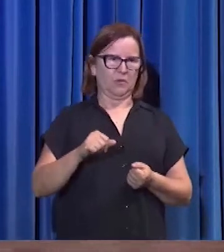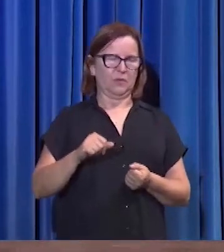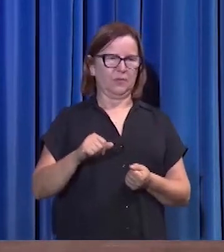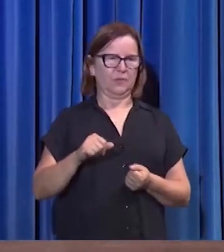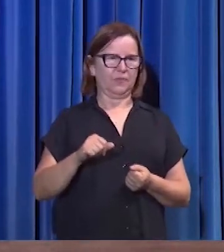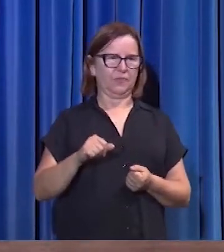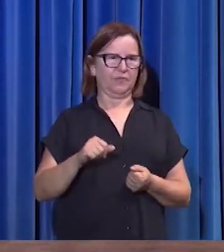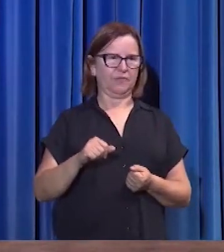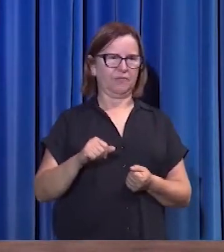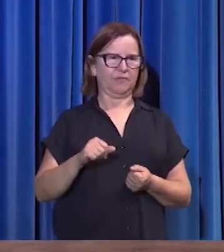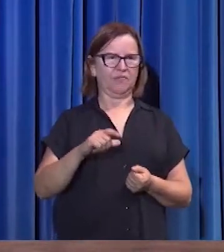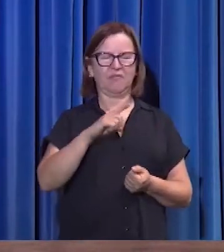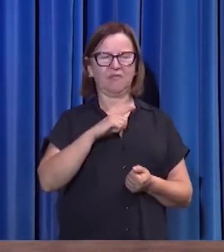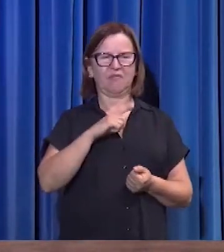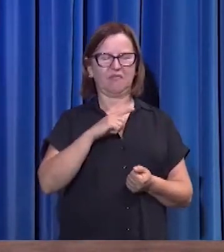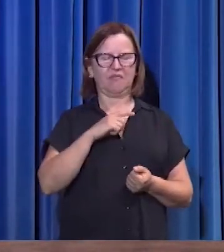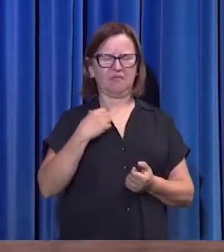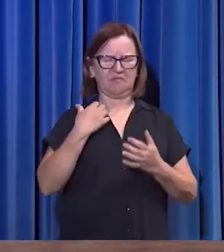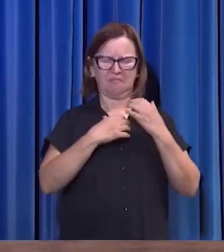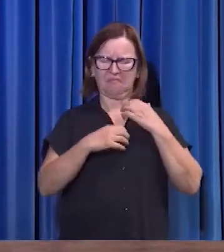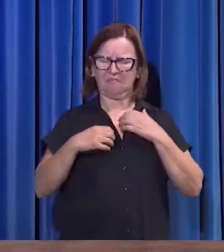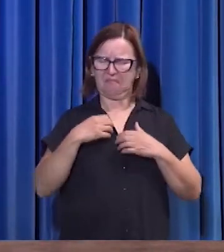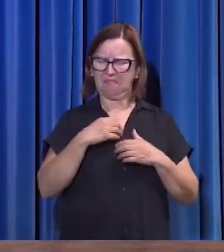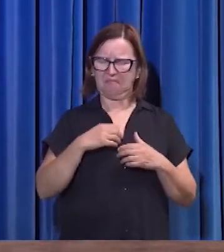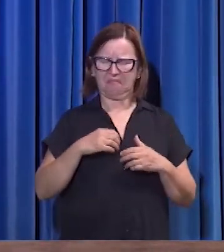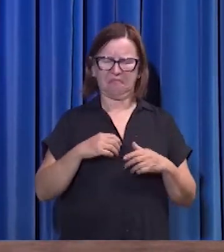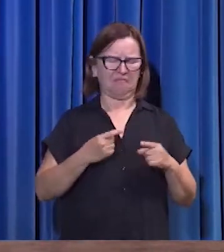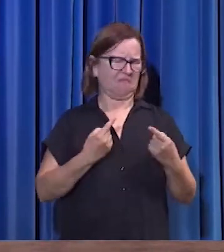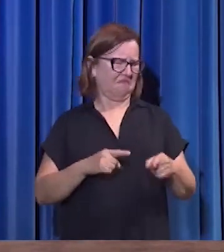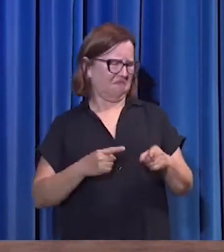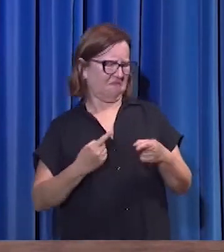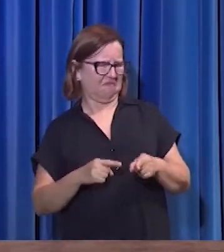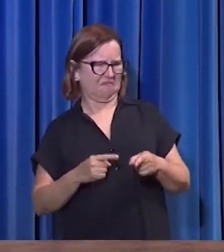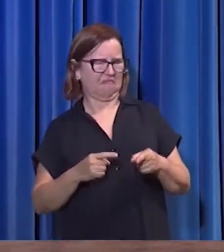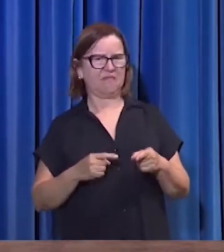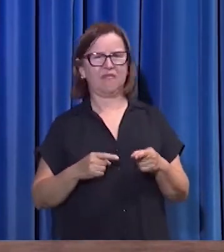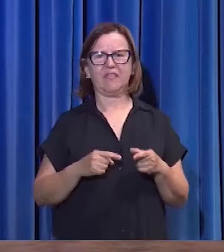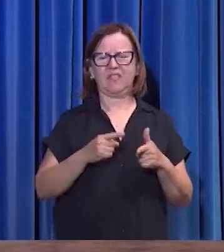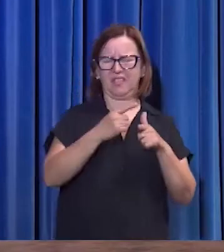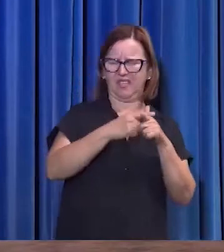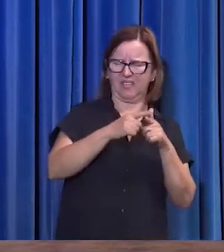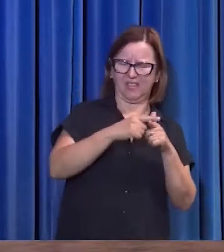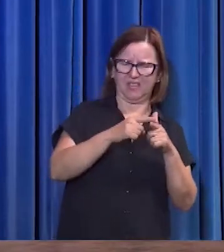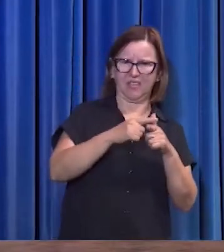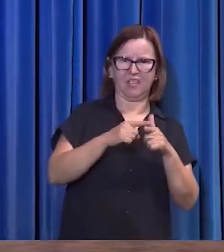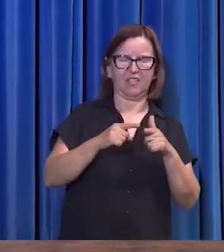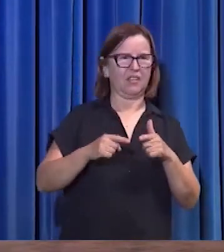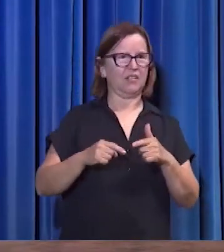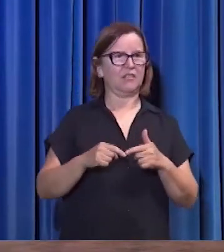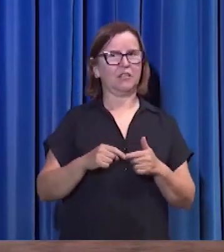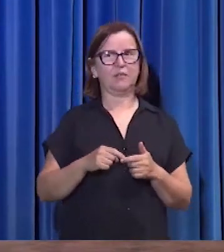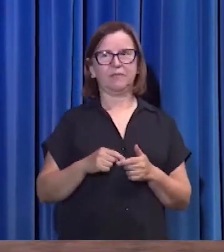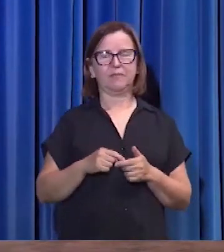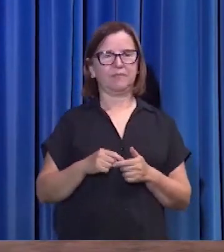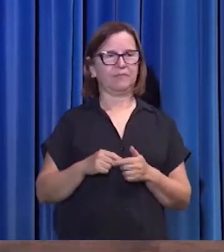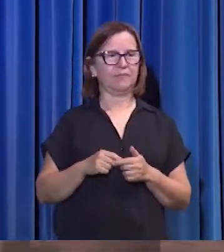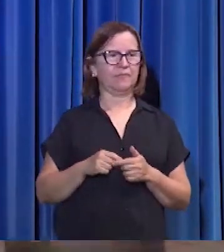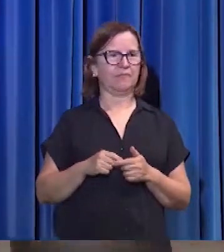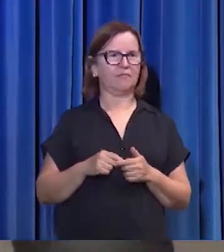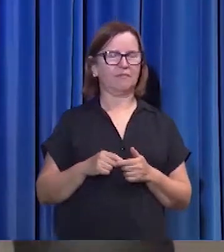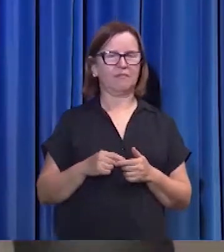por inquietações, por perturbações, por agitações, por vides